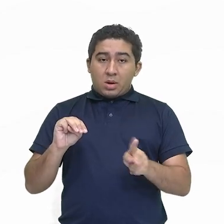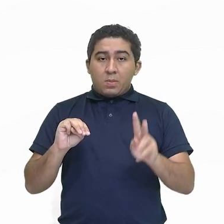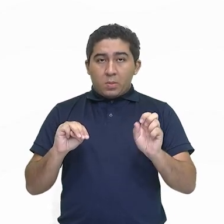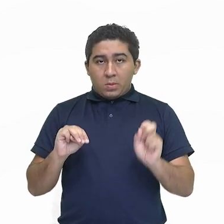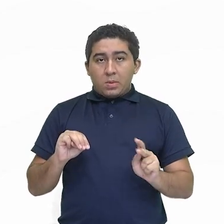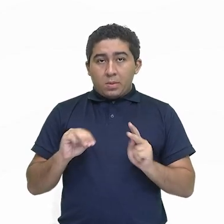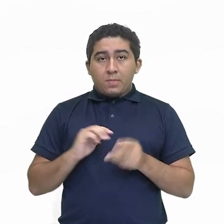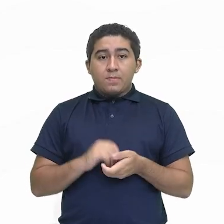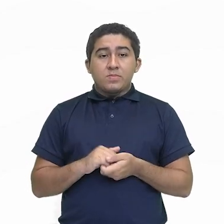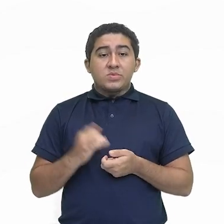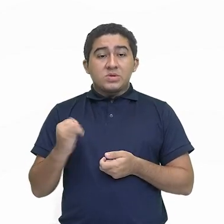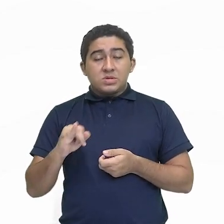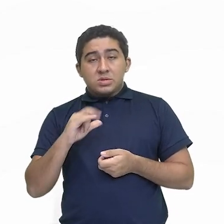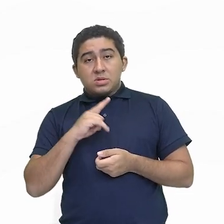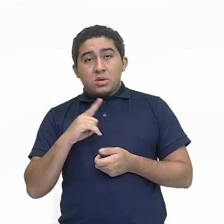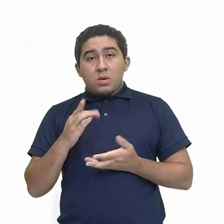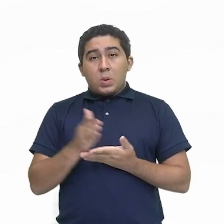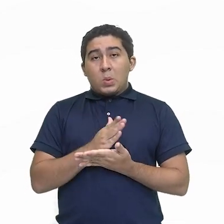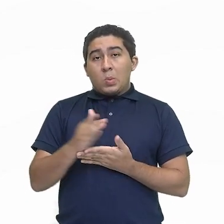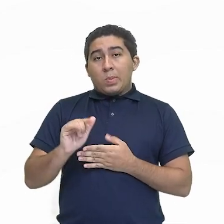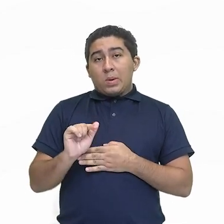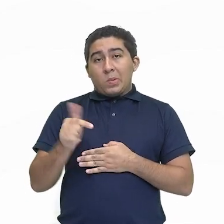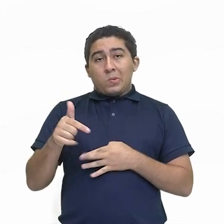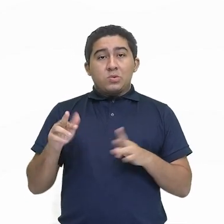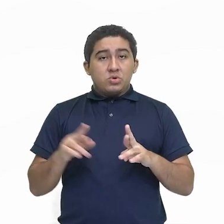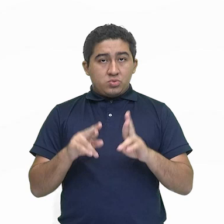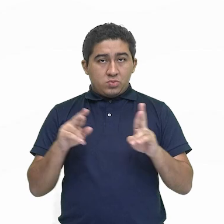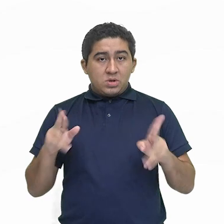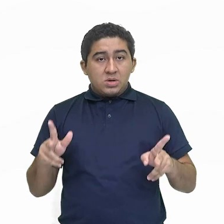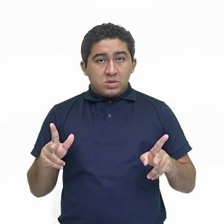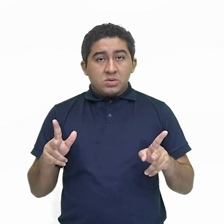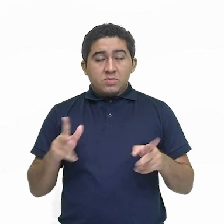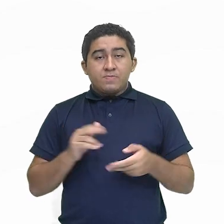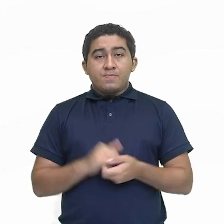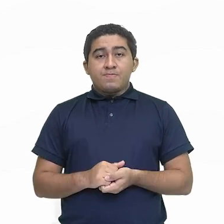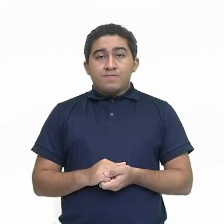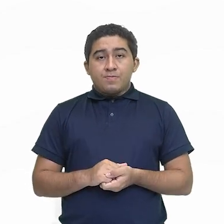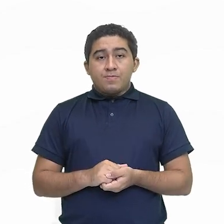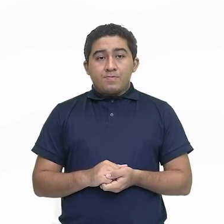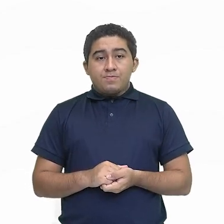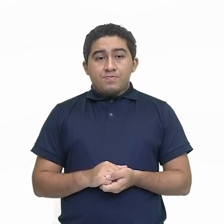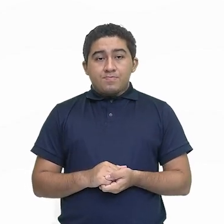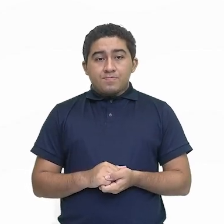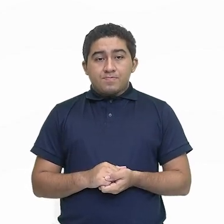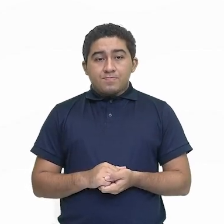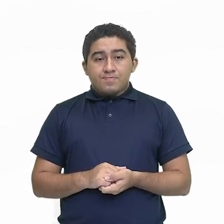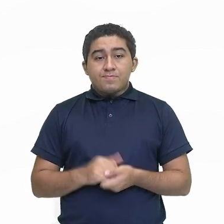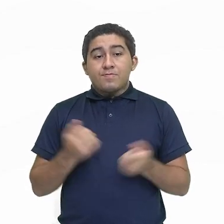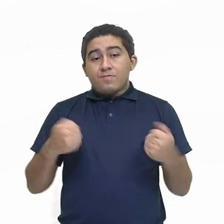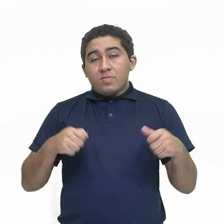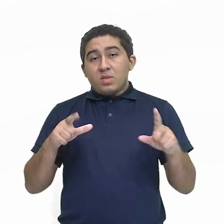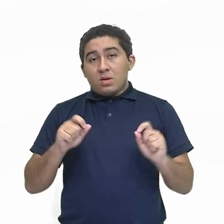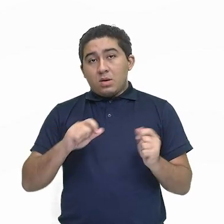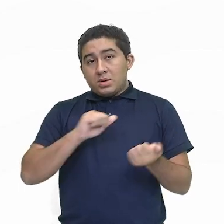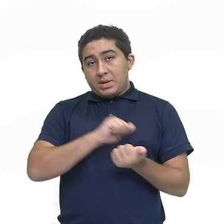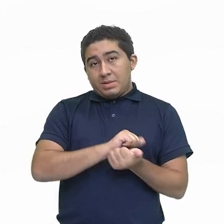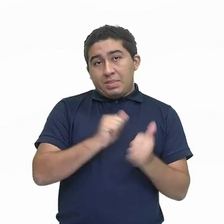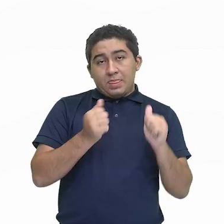nós tivermos aí alguma medida em uma unidade diferente, então, você precisa,